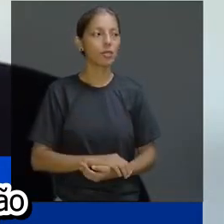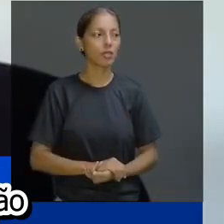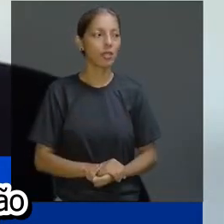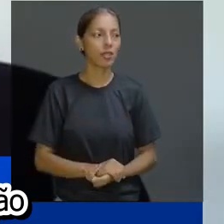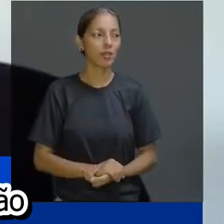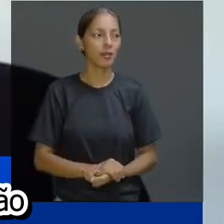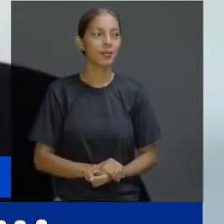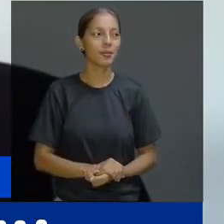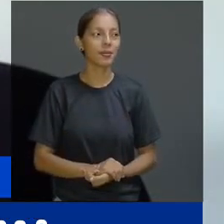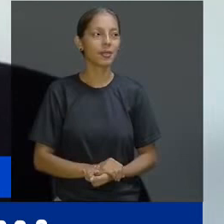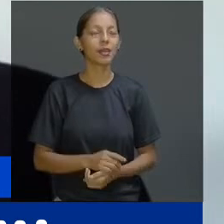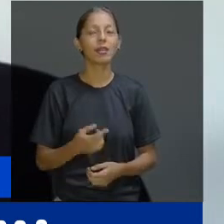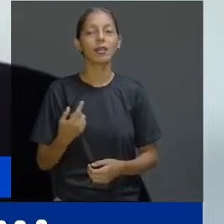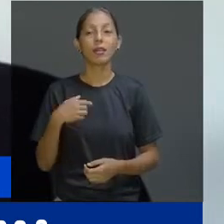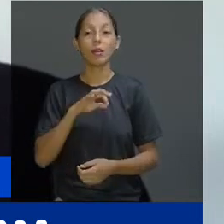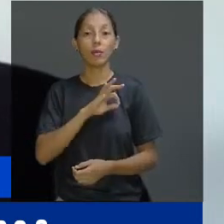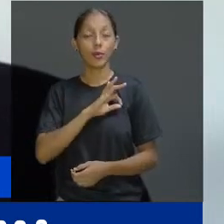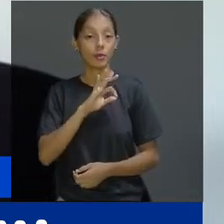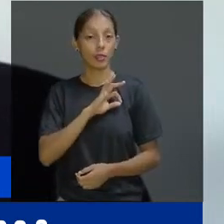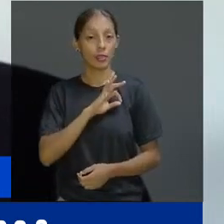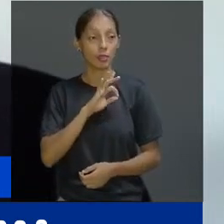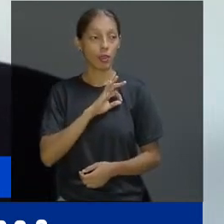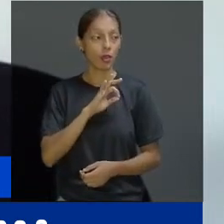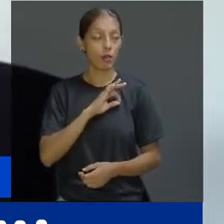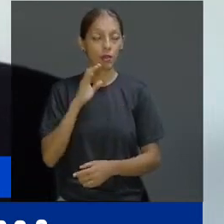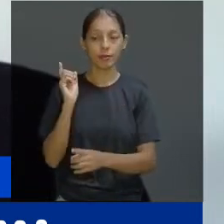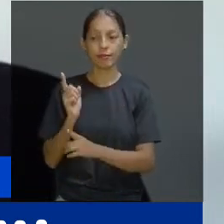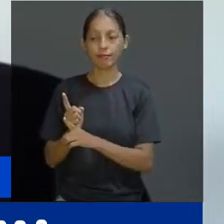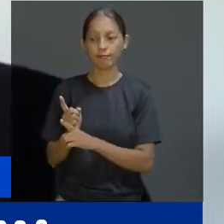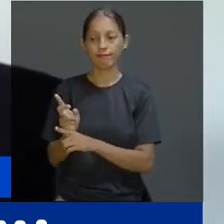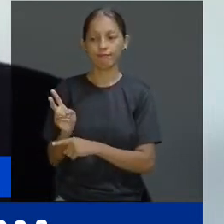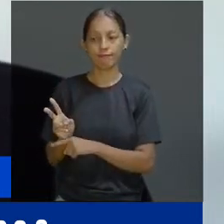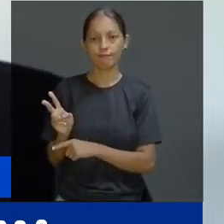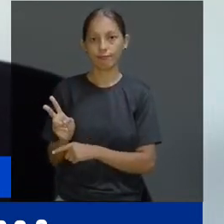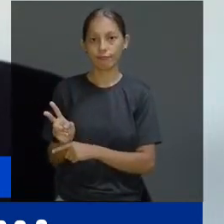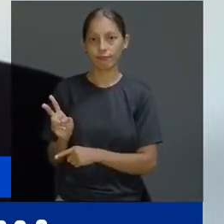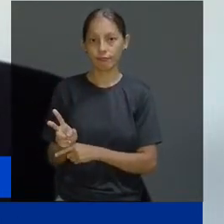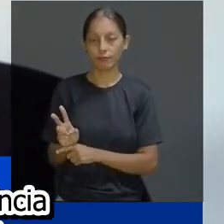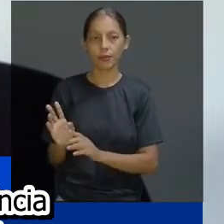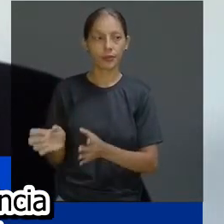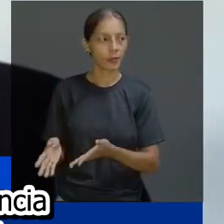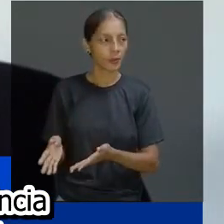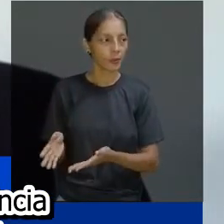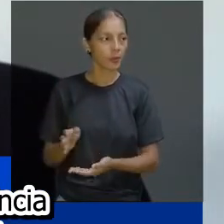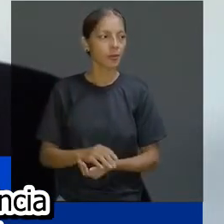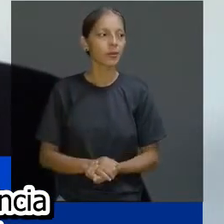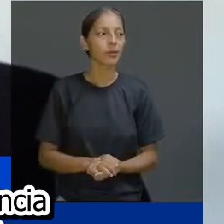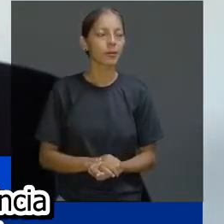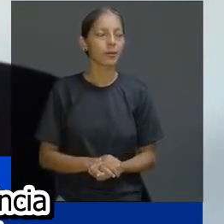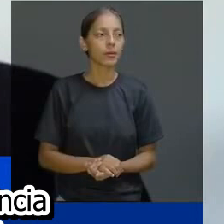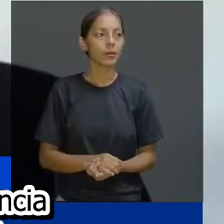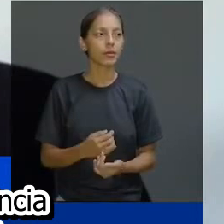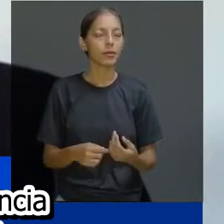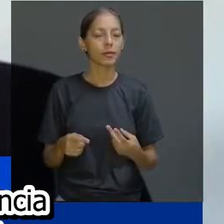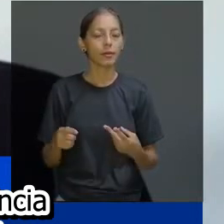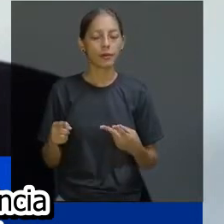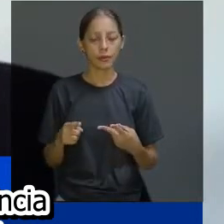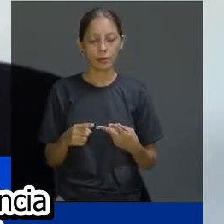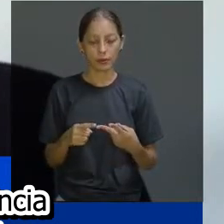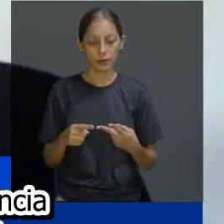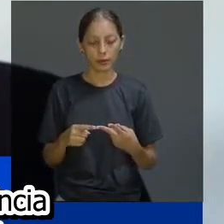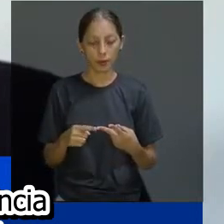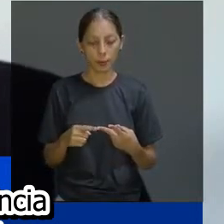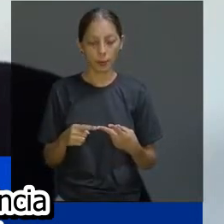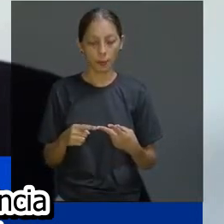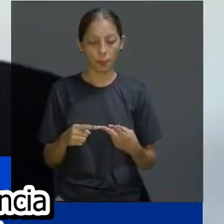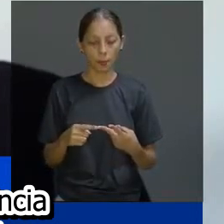abordagem policial, a qual culminou com a abertura do inquérito policial. O segundo, inocorrência da avaliação